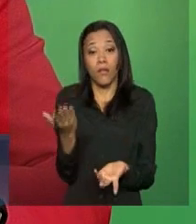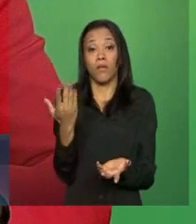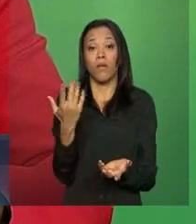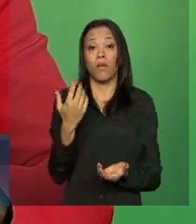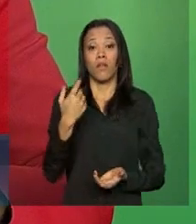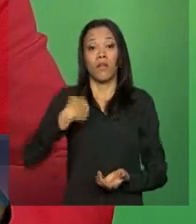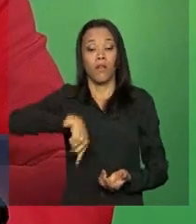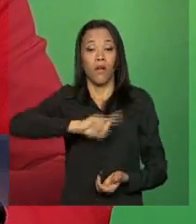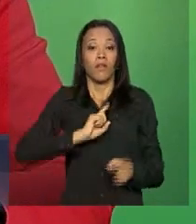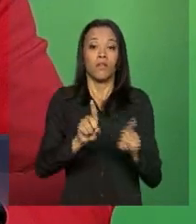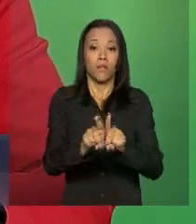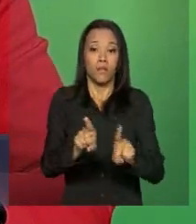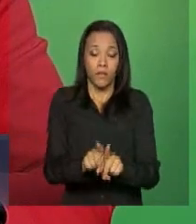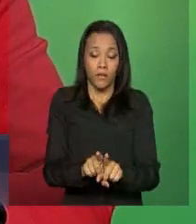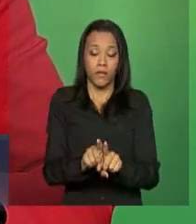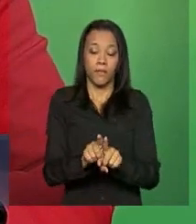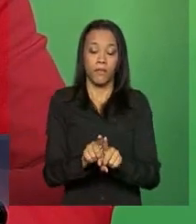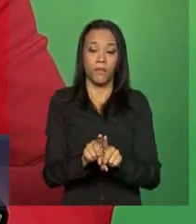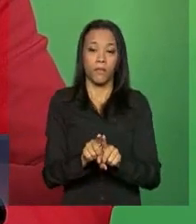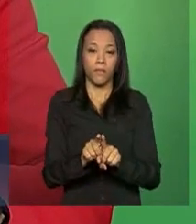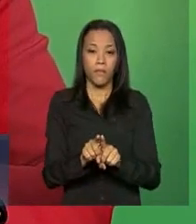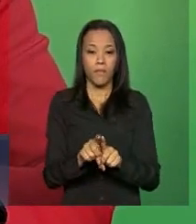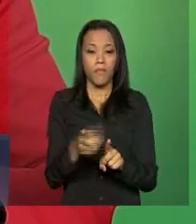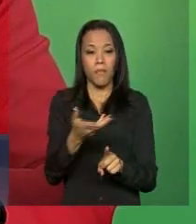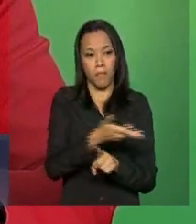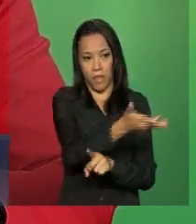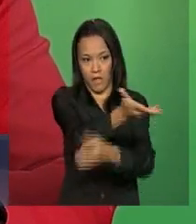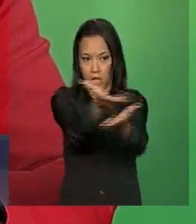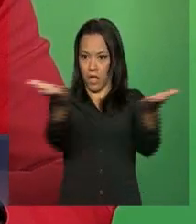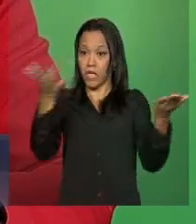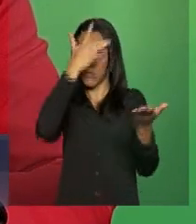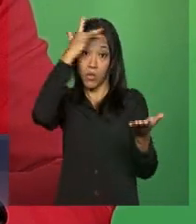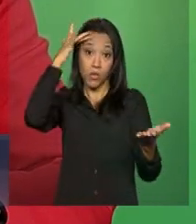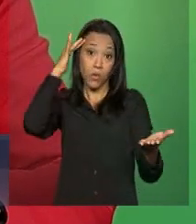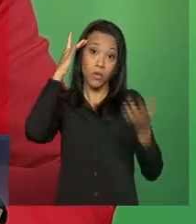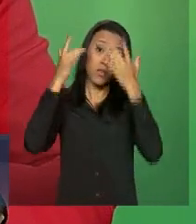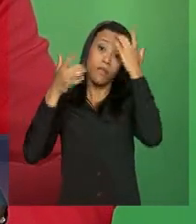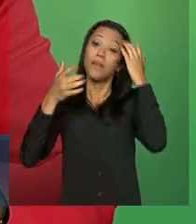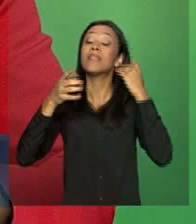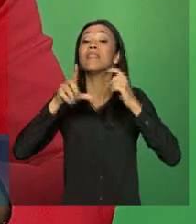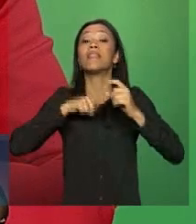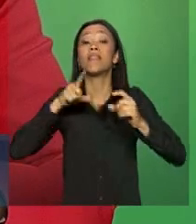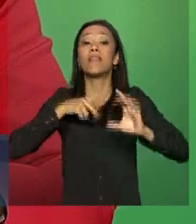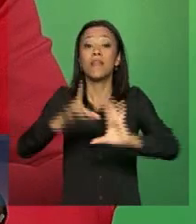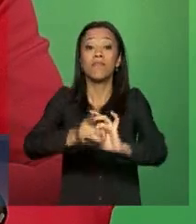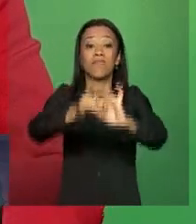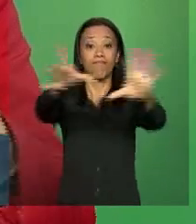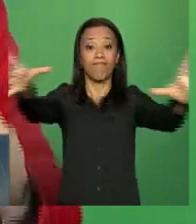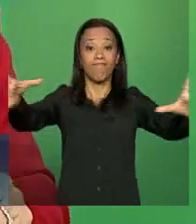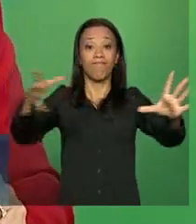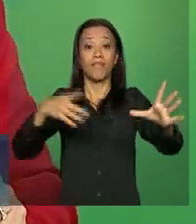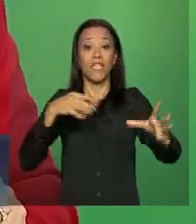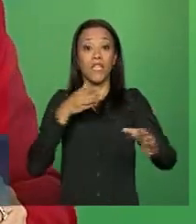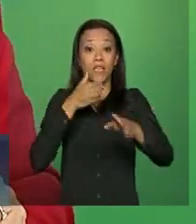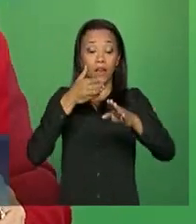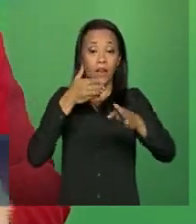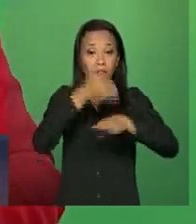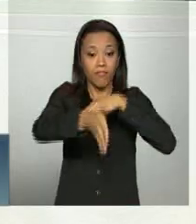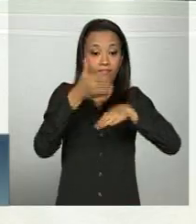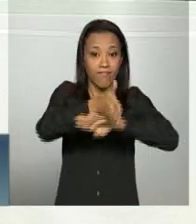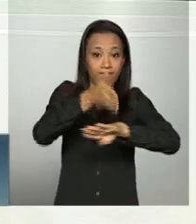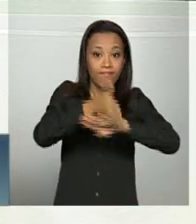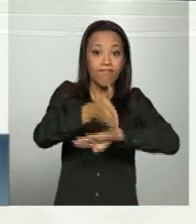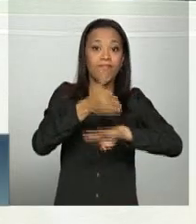também para a população que vai poder ter acesso mais qualificado aos